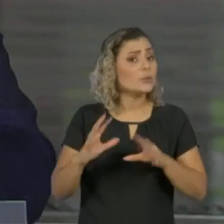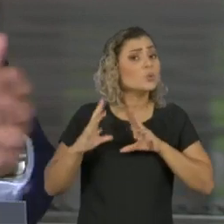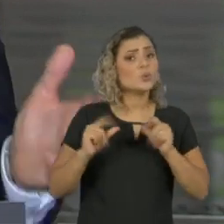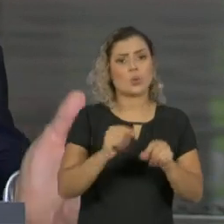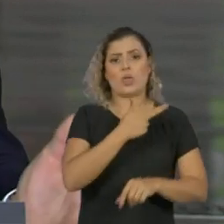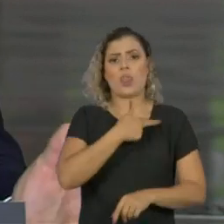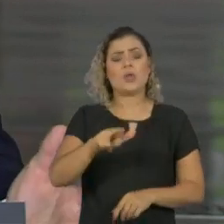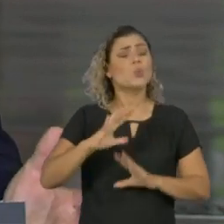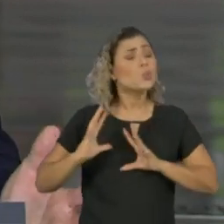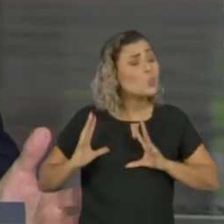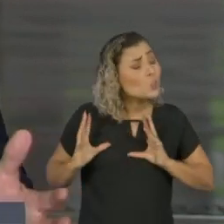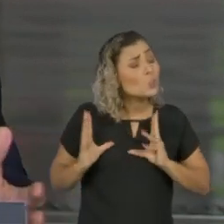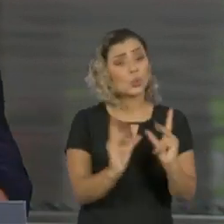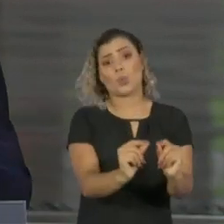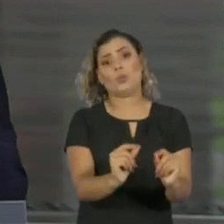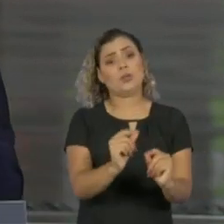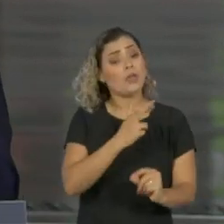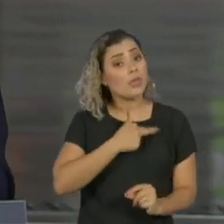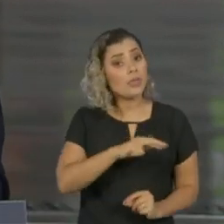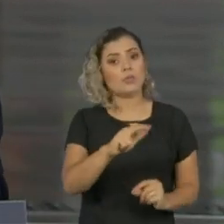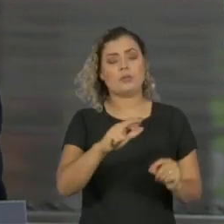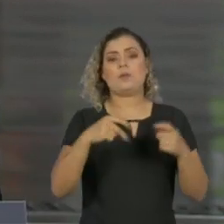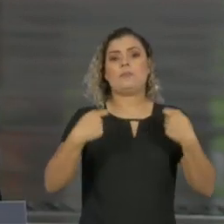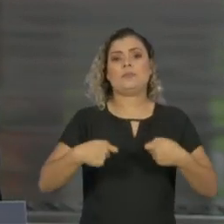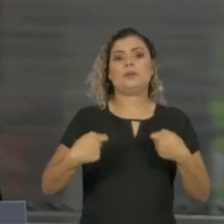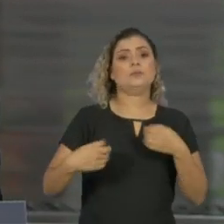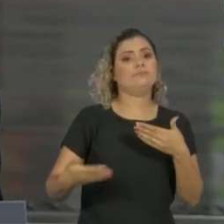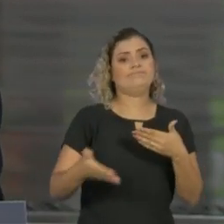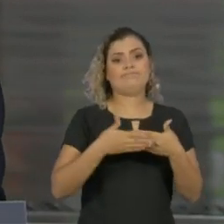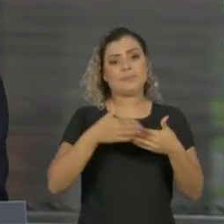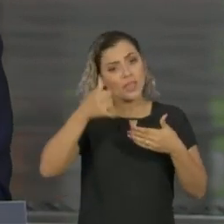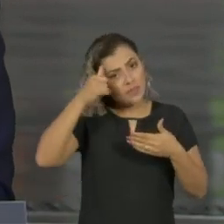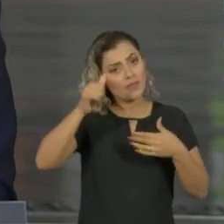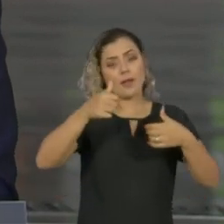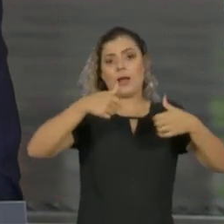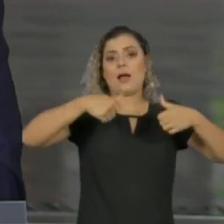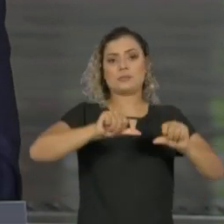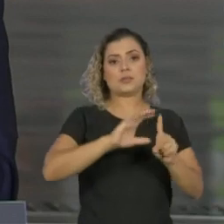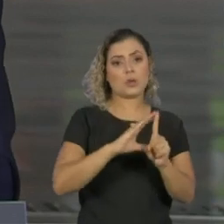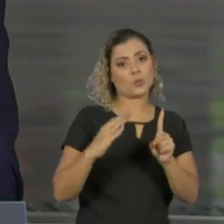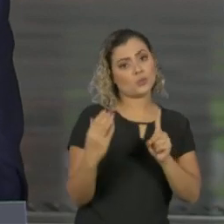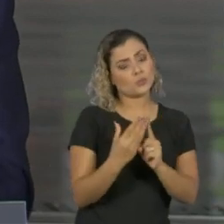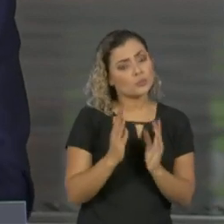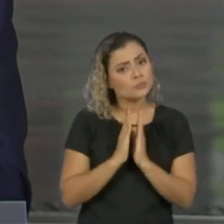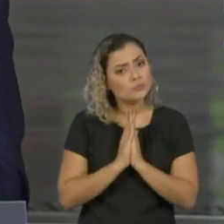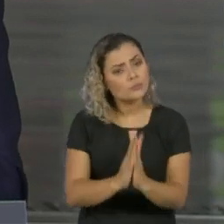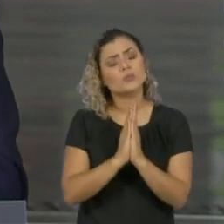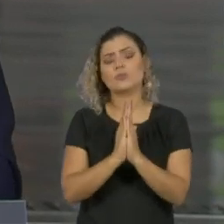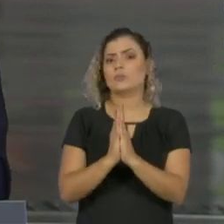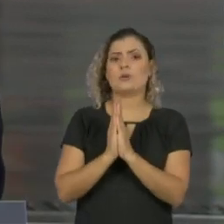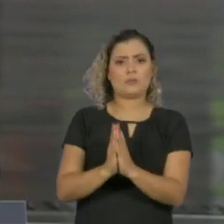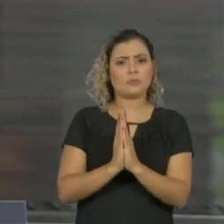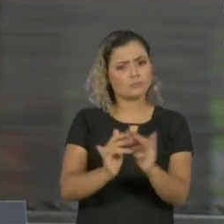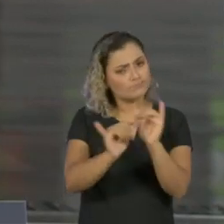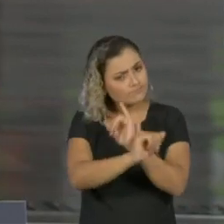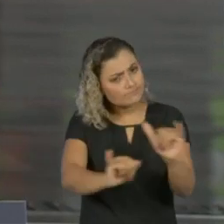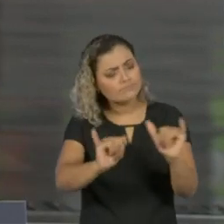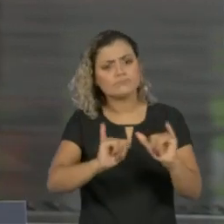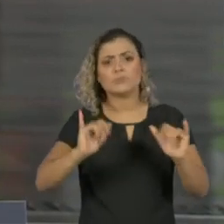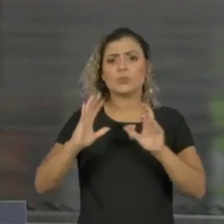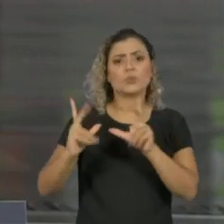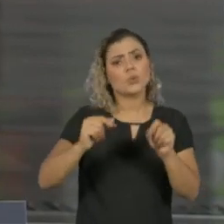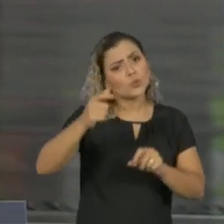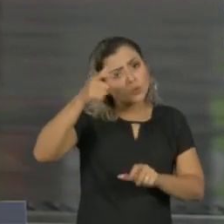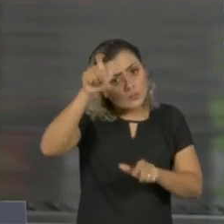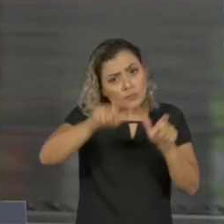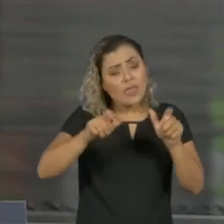africanas ou todas as outras manifestações. Portanto, eu agradeço o Júnior para enfatizar, mais uma vez, para que todos